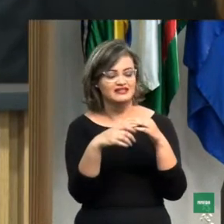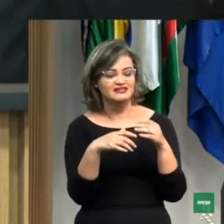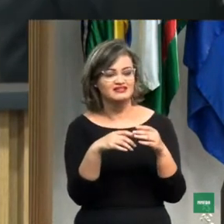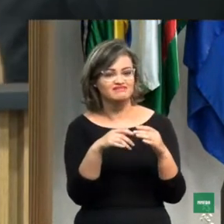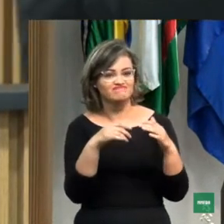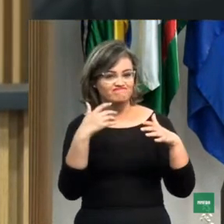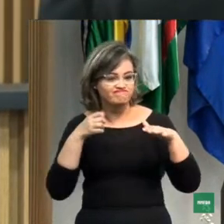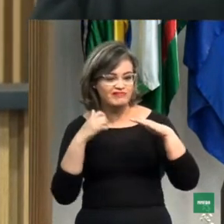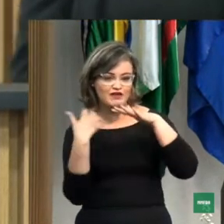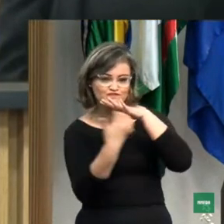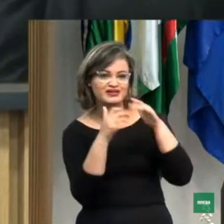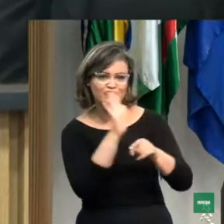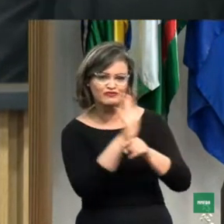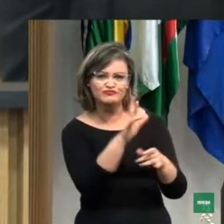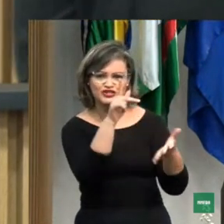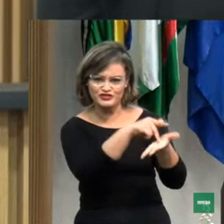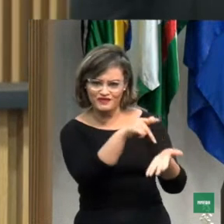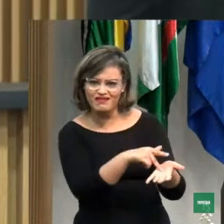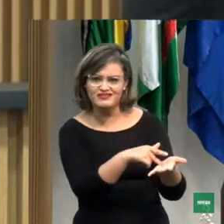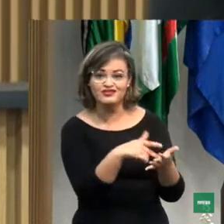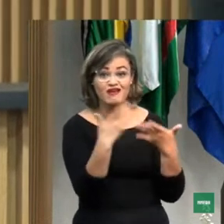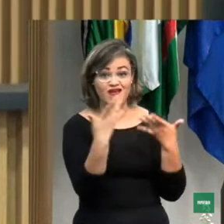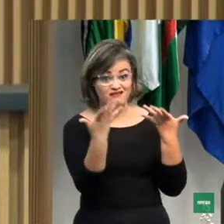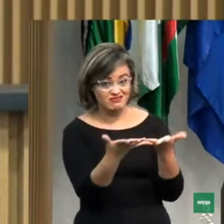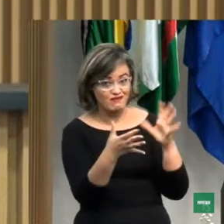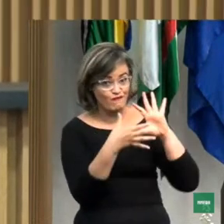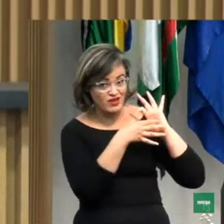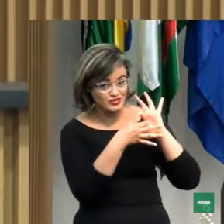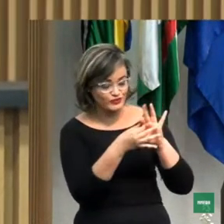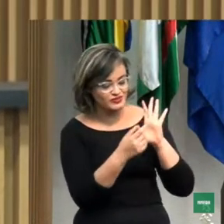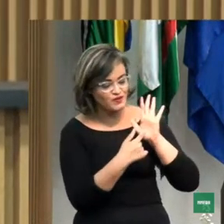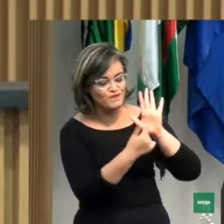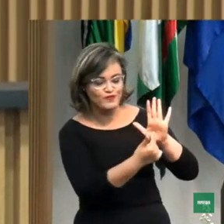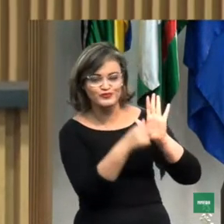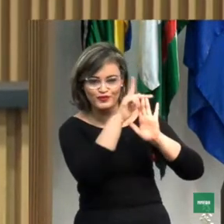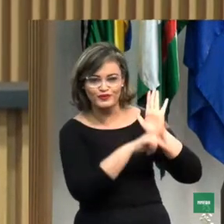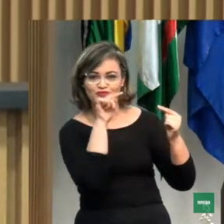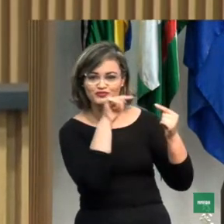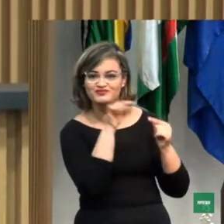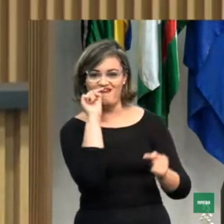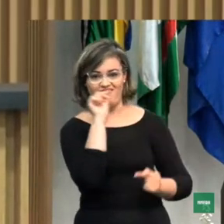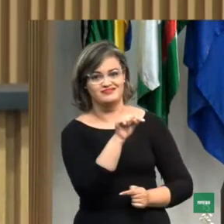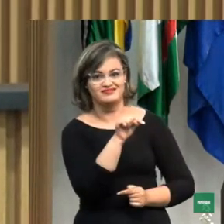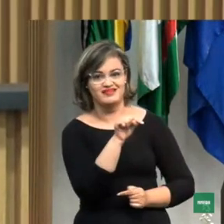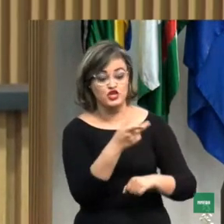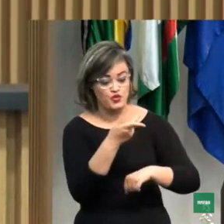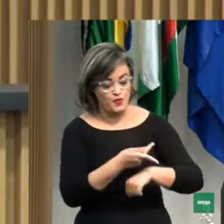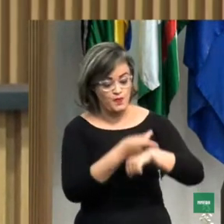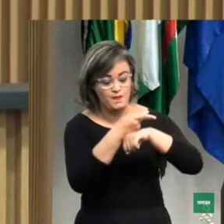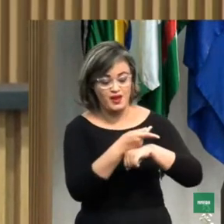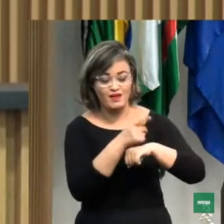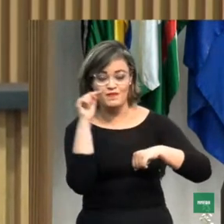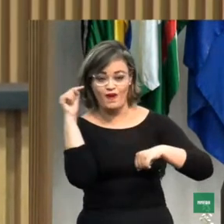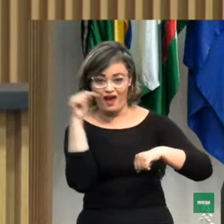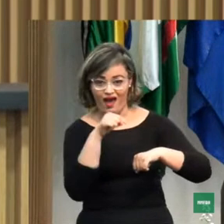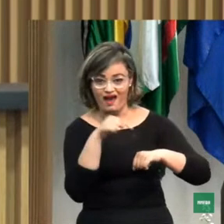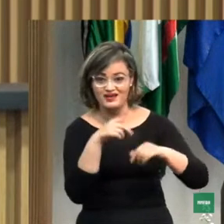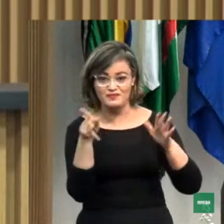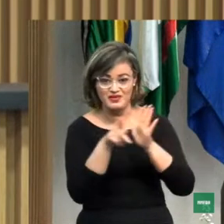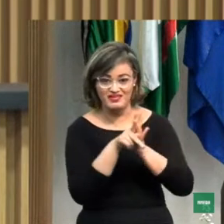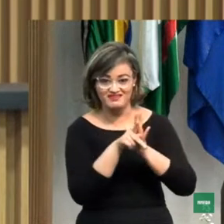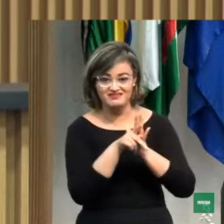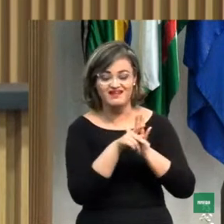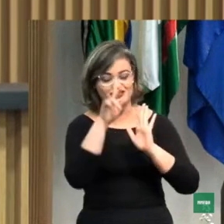nesse contexto que eu apresento o programa e o prêmio como um componente desse programa, e digo